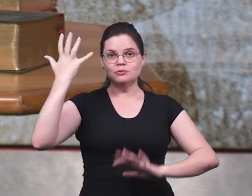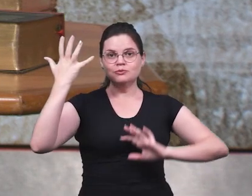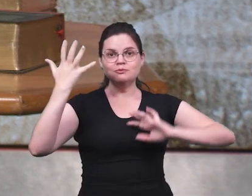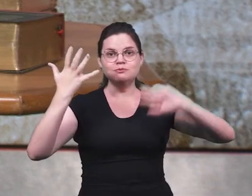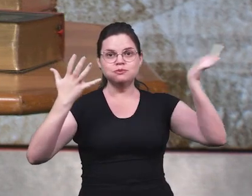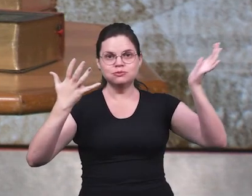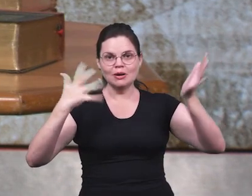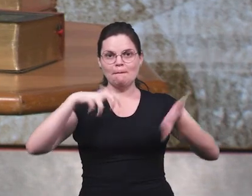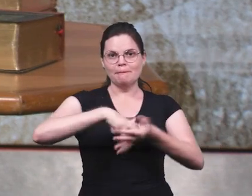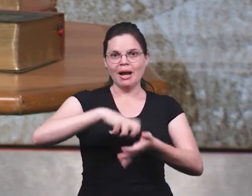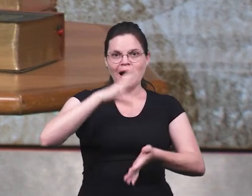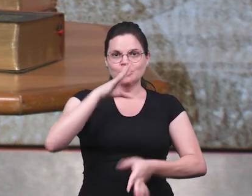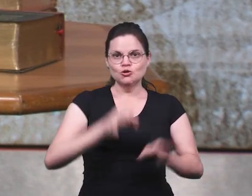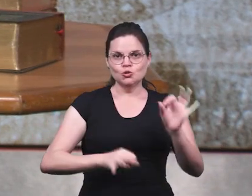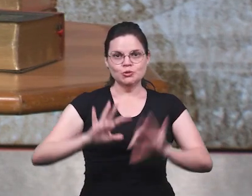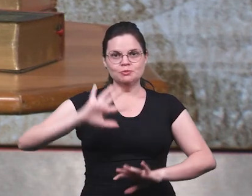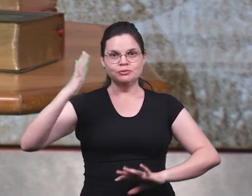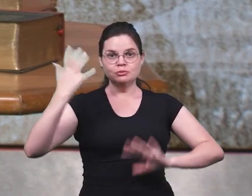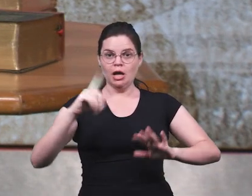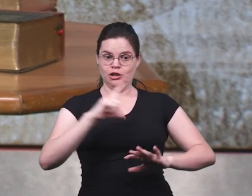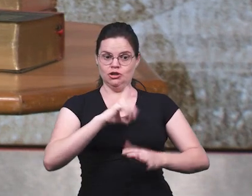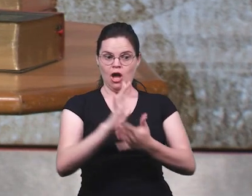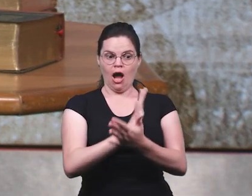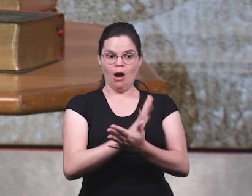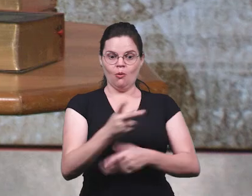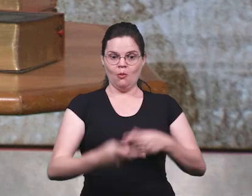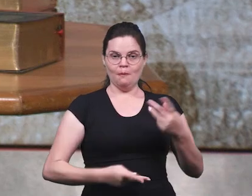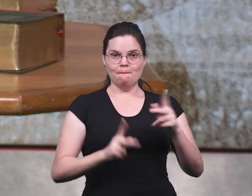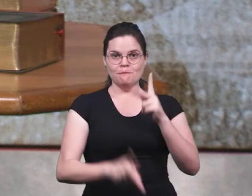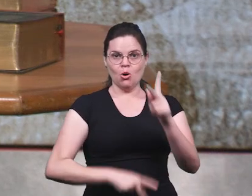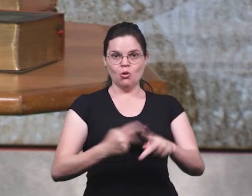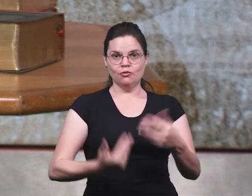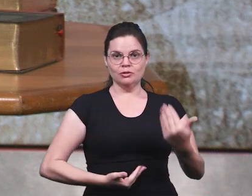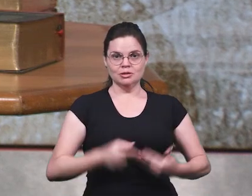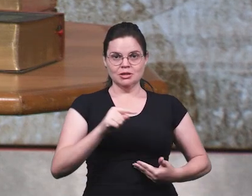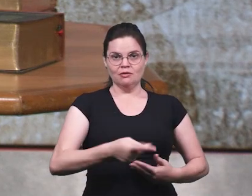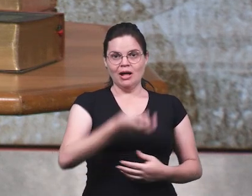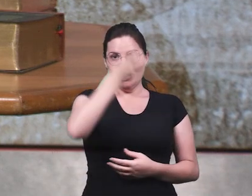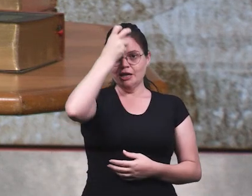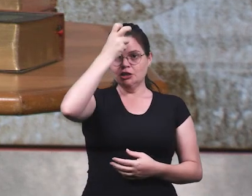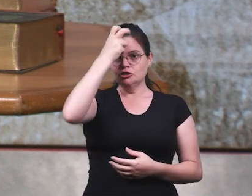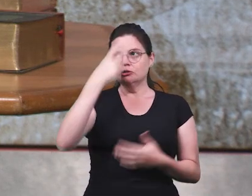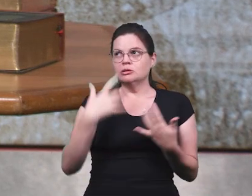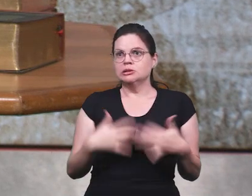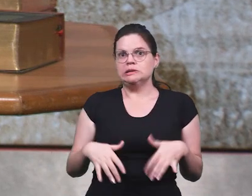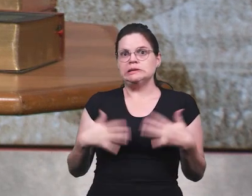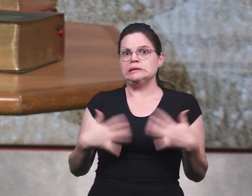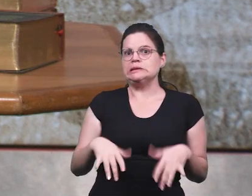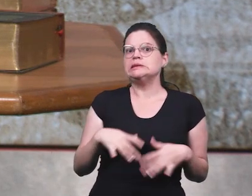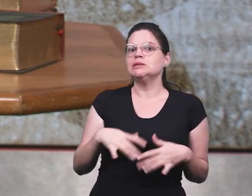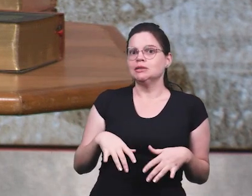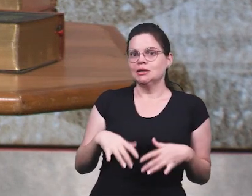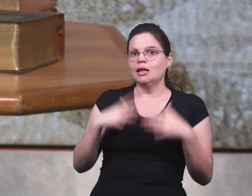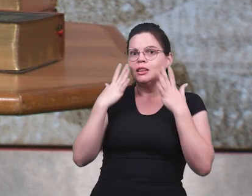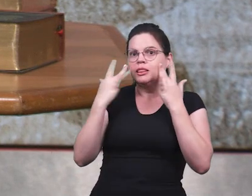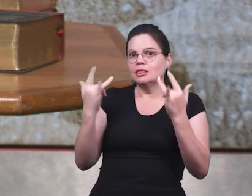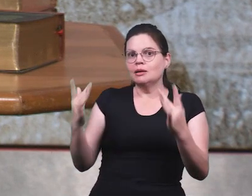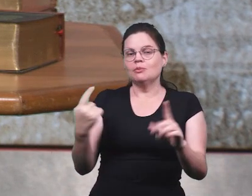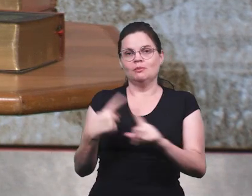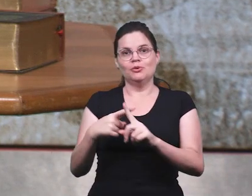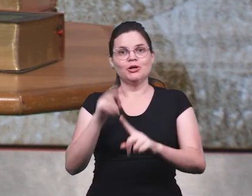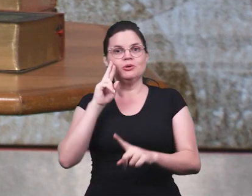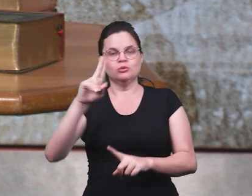havia egípcios que temiam a palavra do Senhor, porque o Senhor estabeleceu agora que viria uma grande